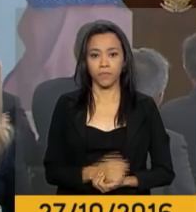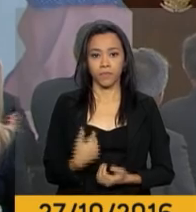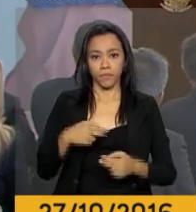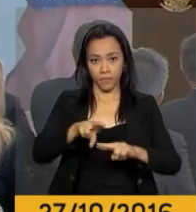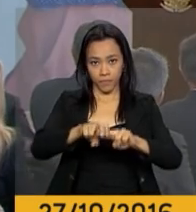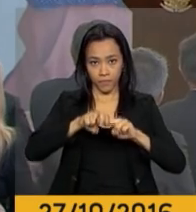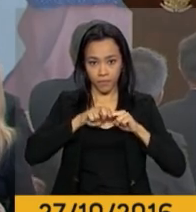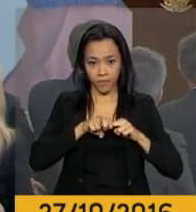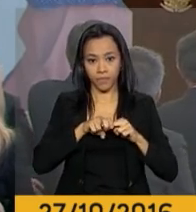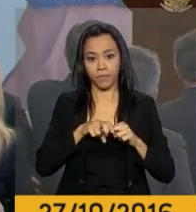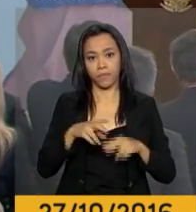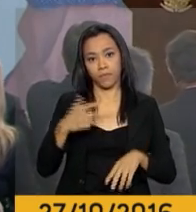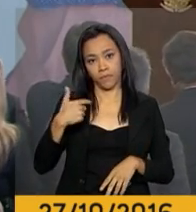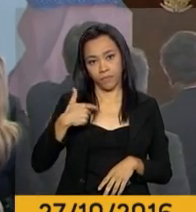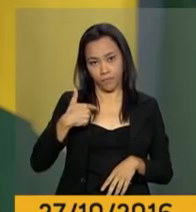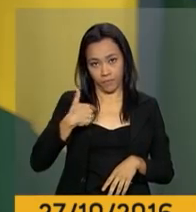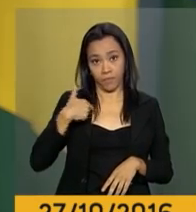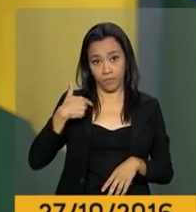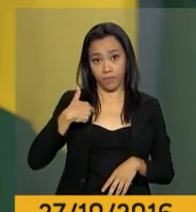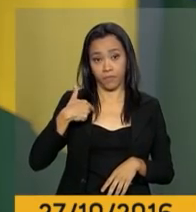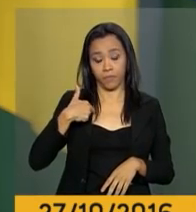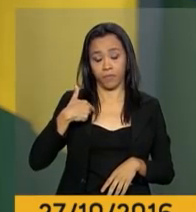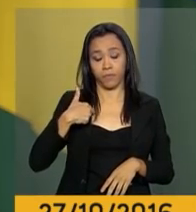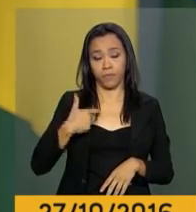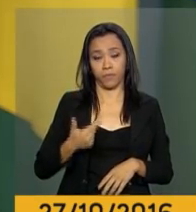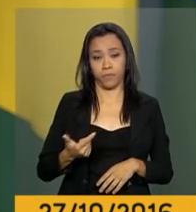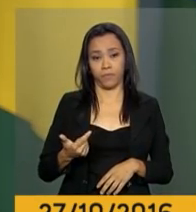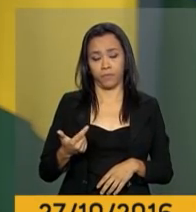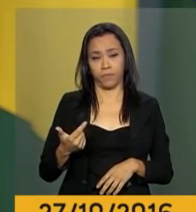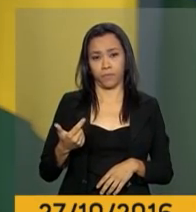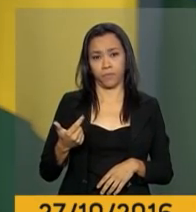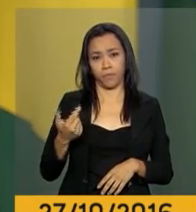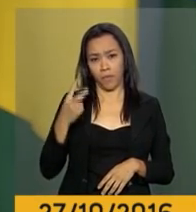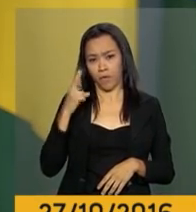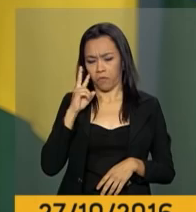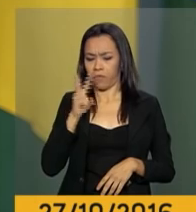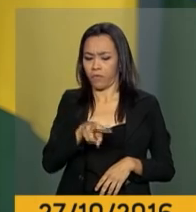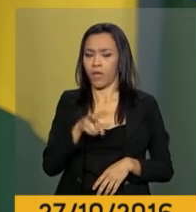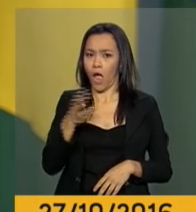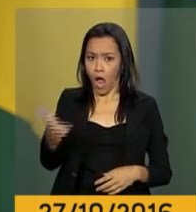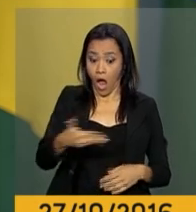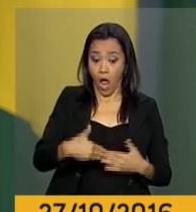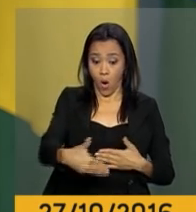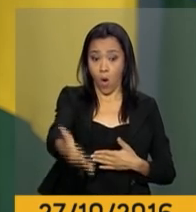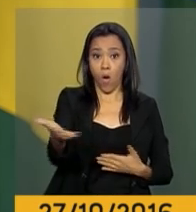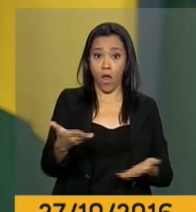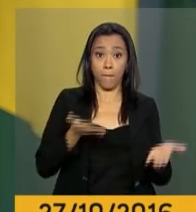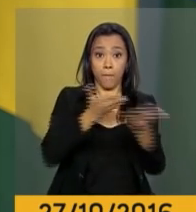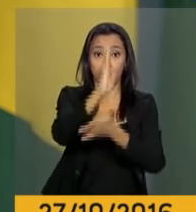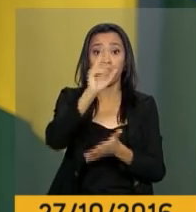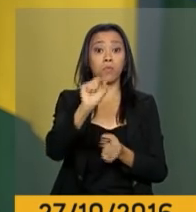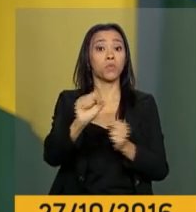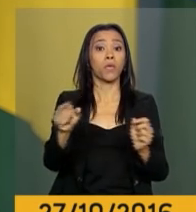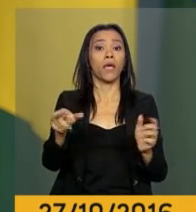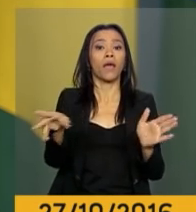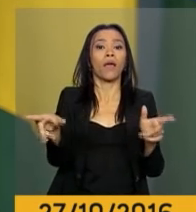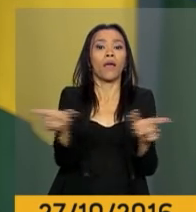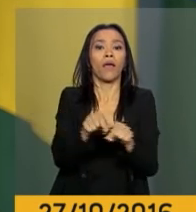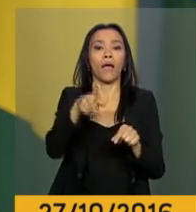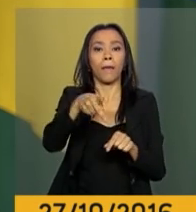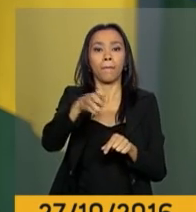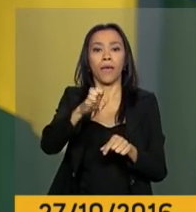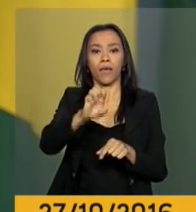Portanto, eu vejo, agora que nós aprovamos a PEC dos gastos, né, teto